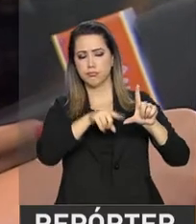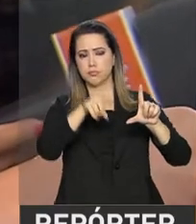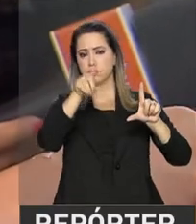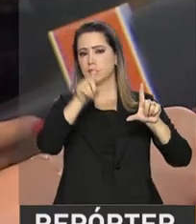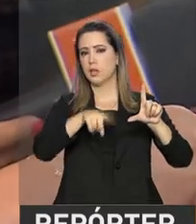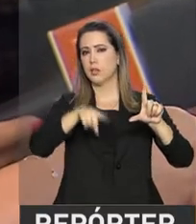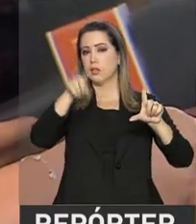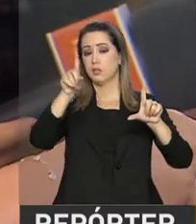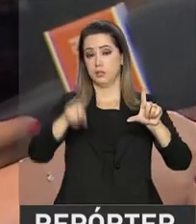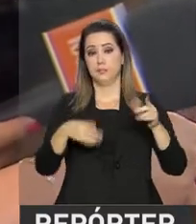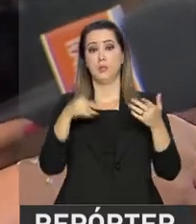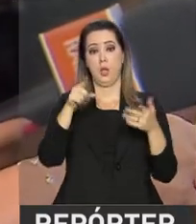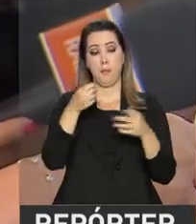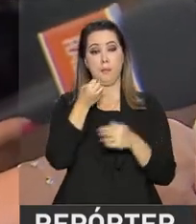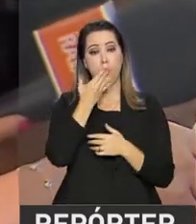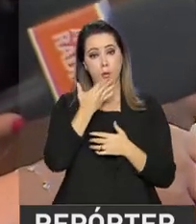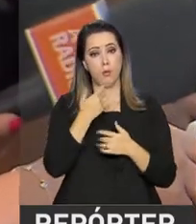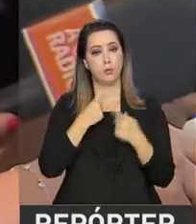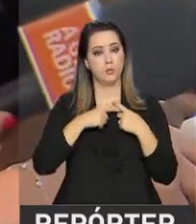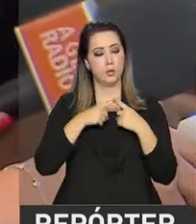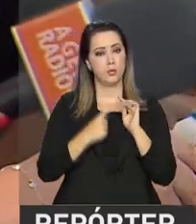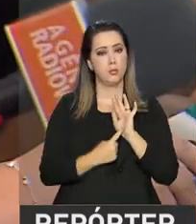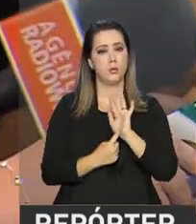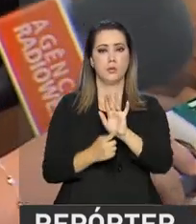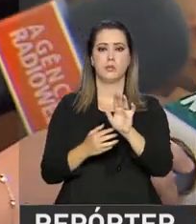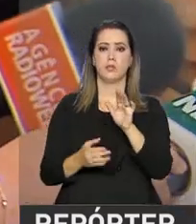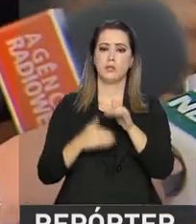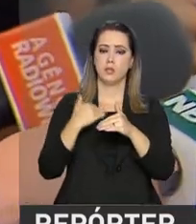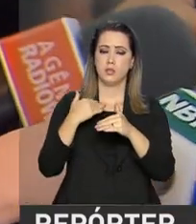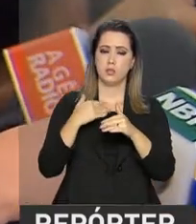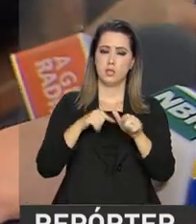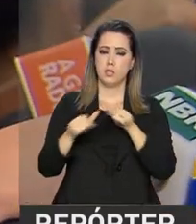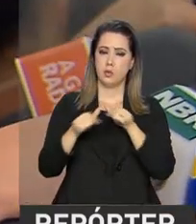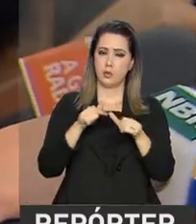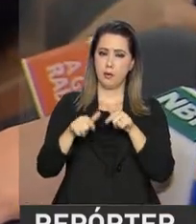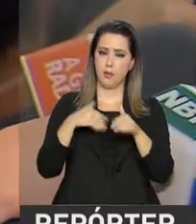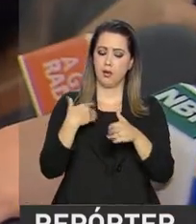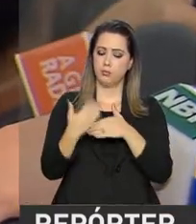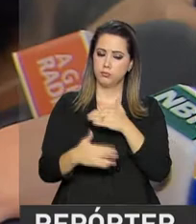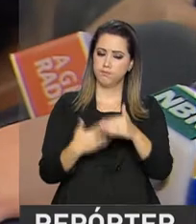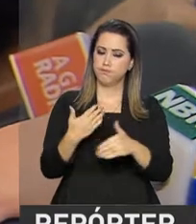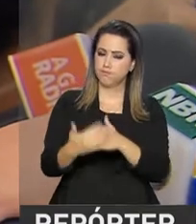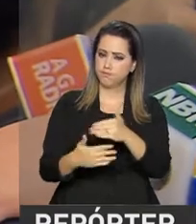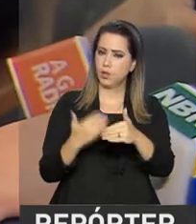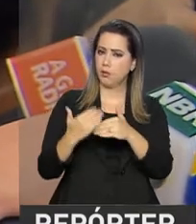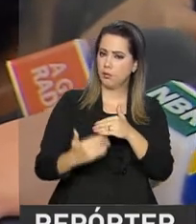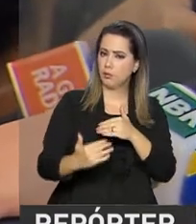ele significa uma estabilidade do emprego. Então, 2017 sinaliza, né,